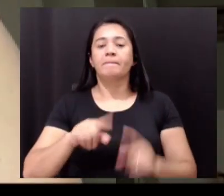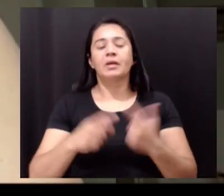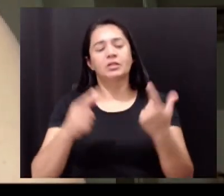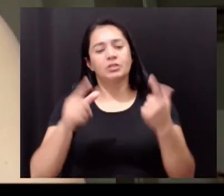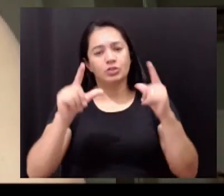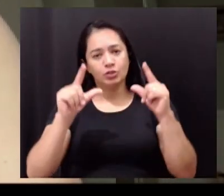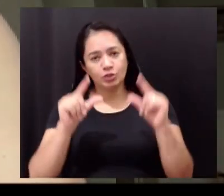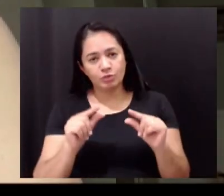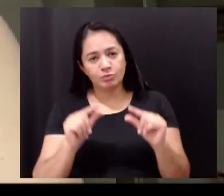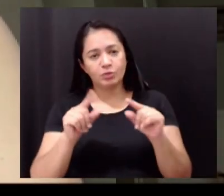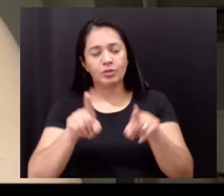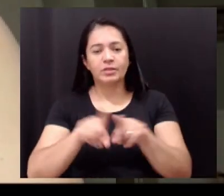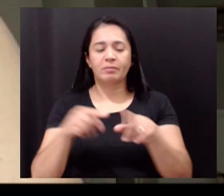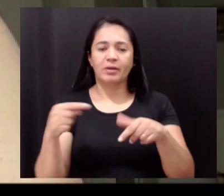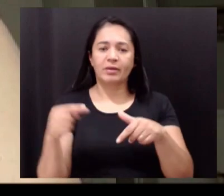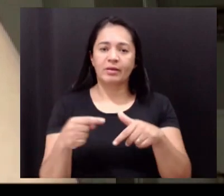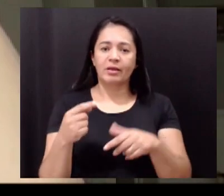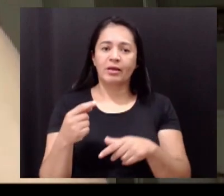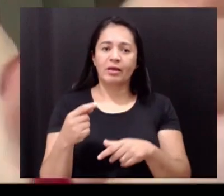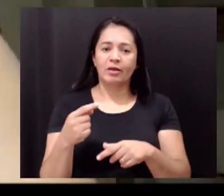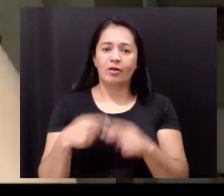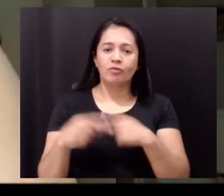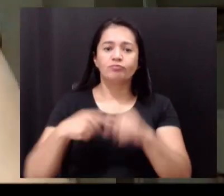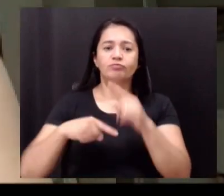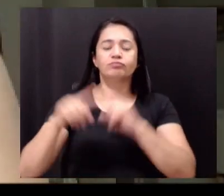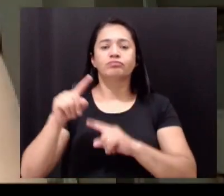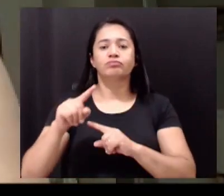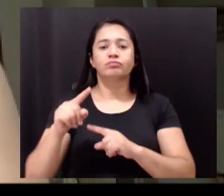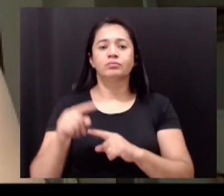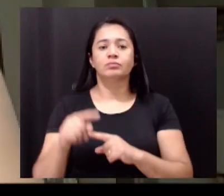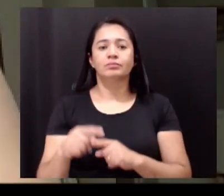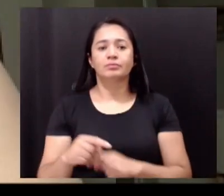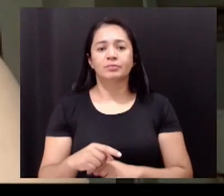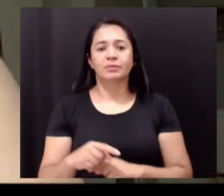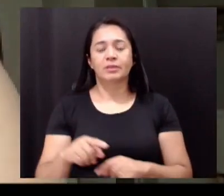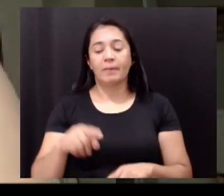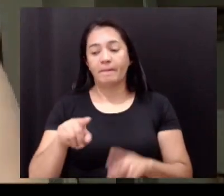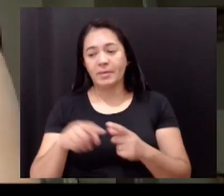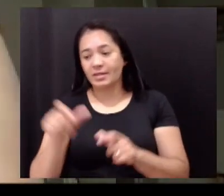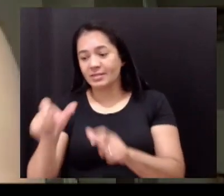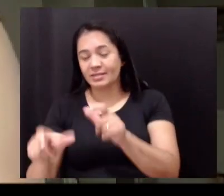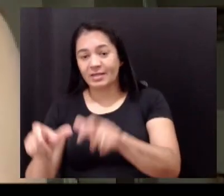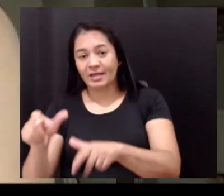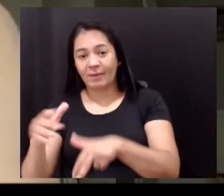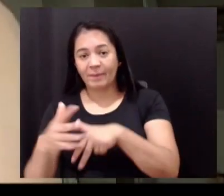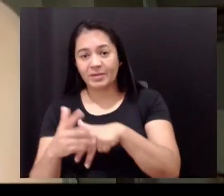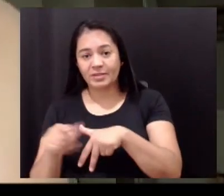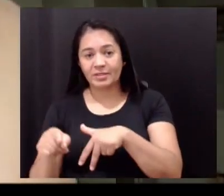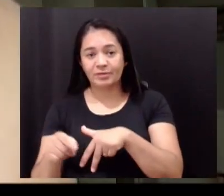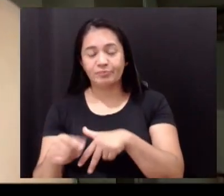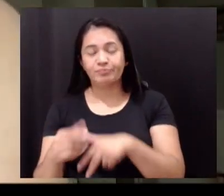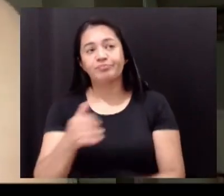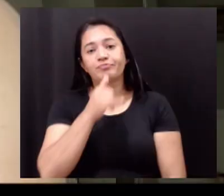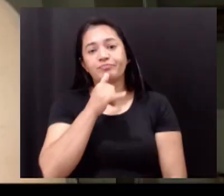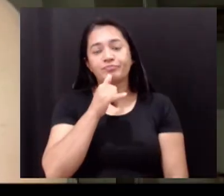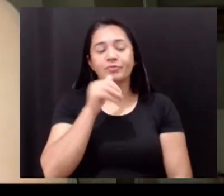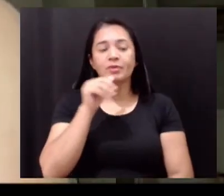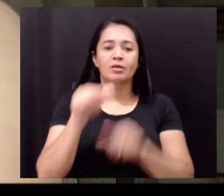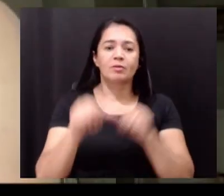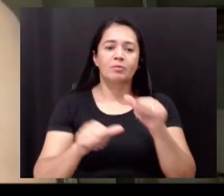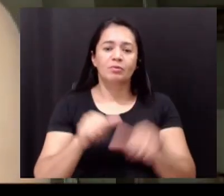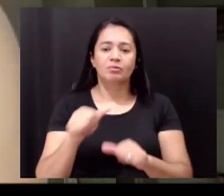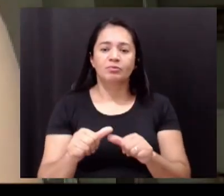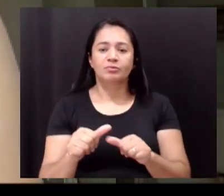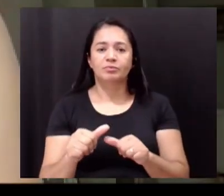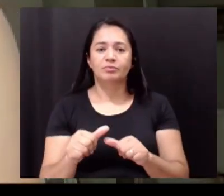pessoa desenvolver alguma coisa. E aquelas pacientes que apresentavam, por exemplo, alguma alteração, alguma lesão